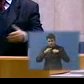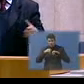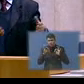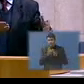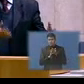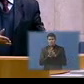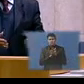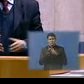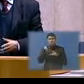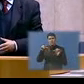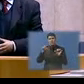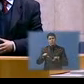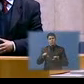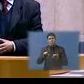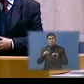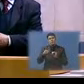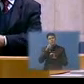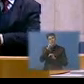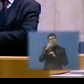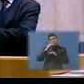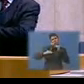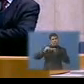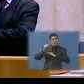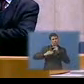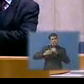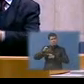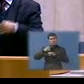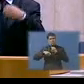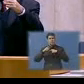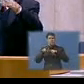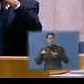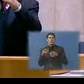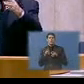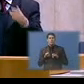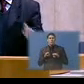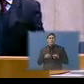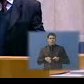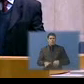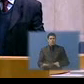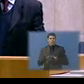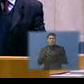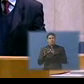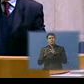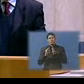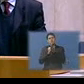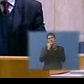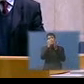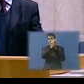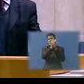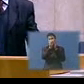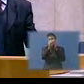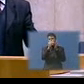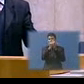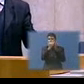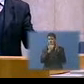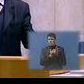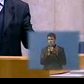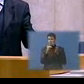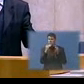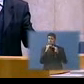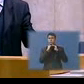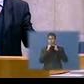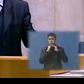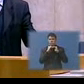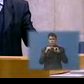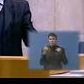mais do que se arrecada e nem gastar de menos. É manter um equilíbrio orçamentário. Porque os impostos, numa cidade